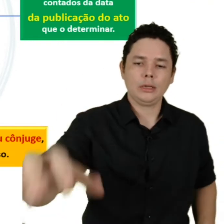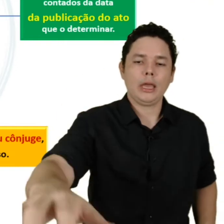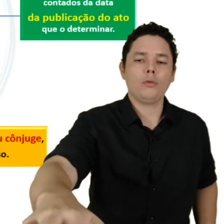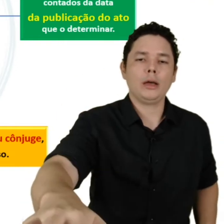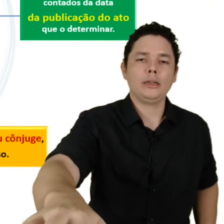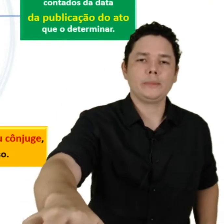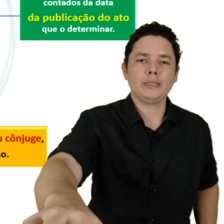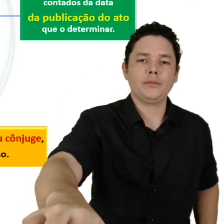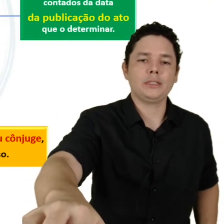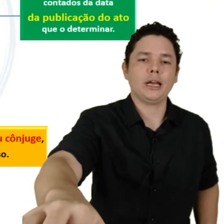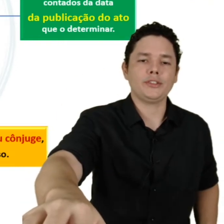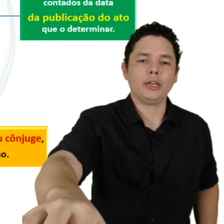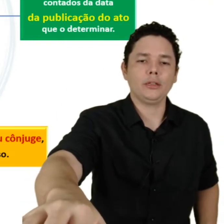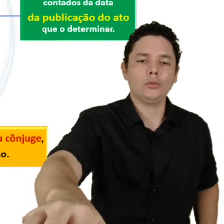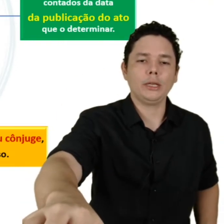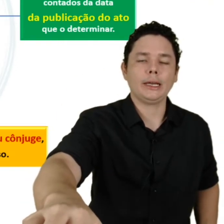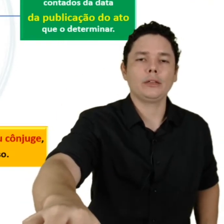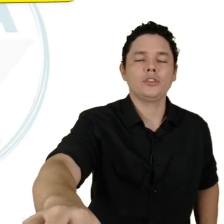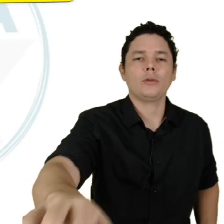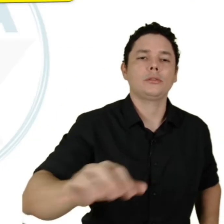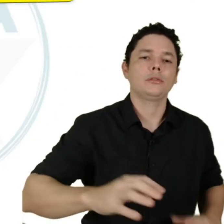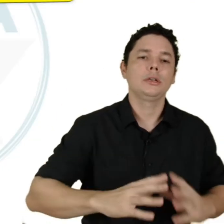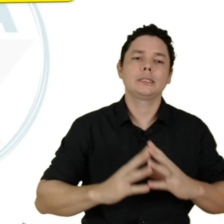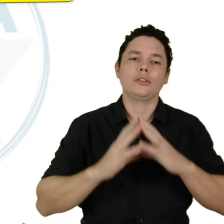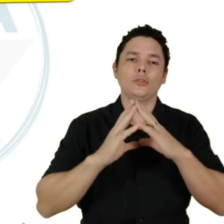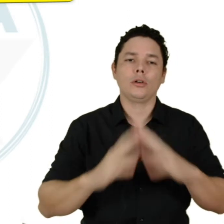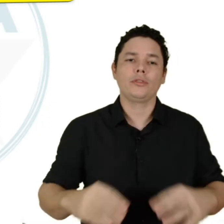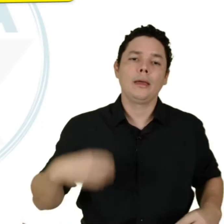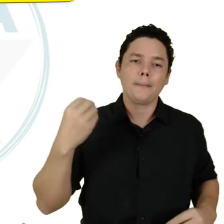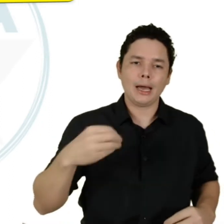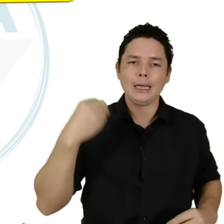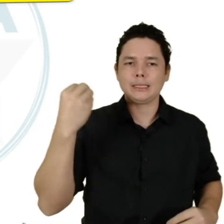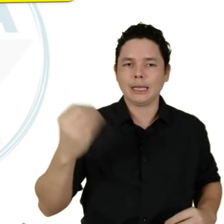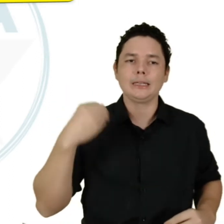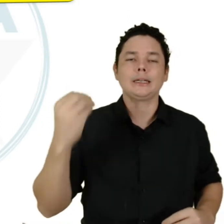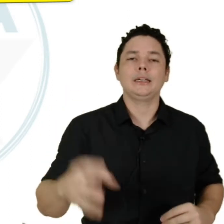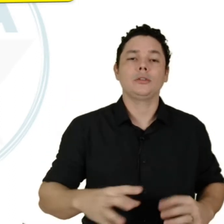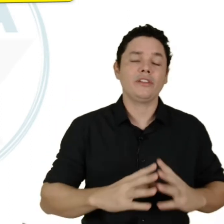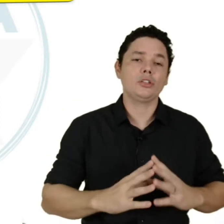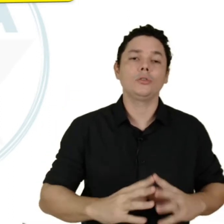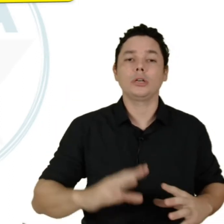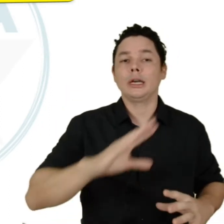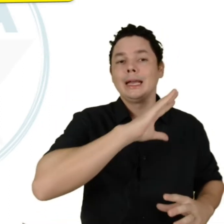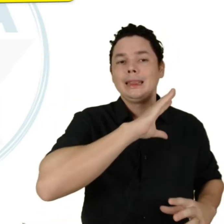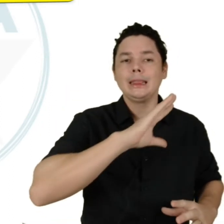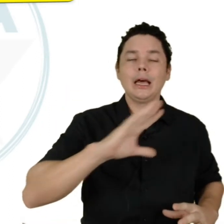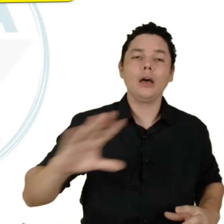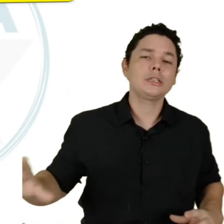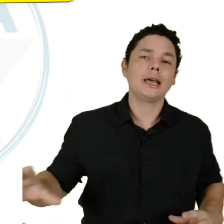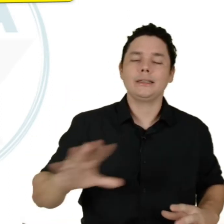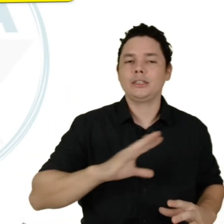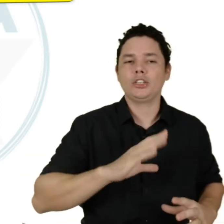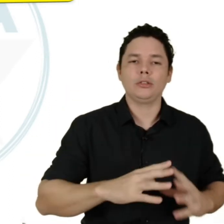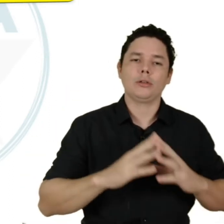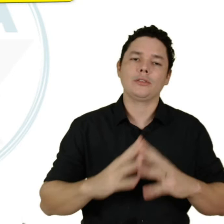Então, é uma especificidade aí do decreto 2479. Mais detalhes aqui sobre a investidura. Não